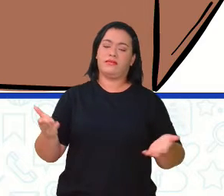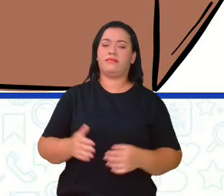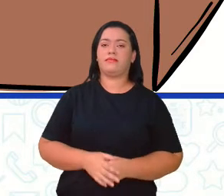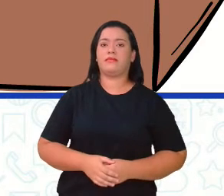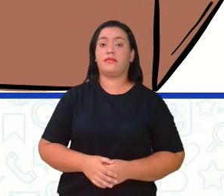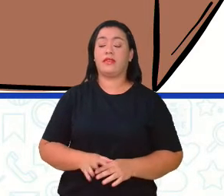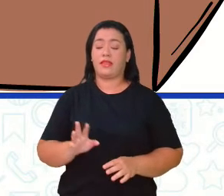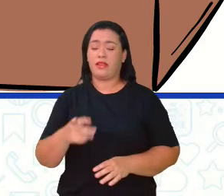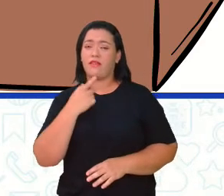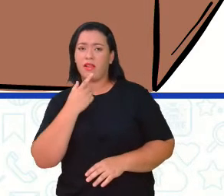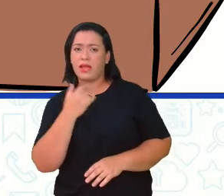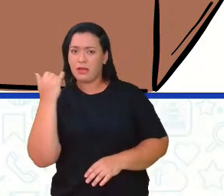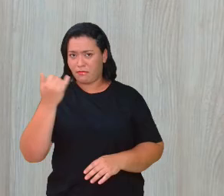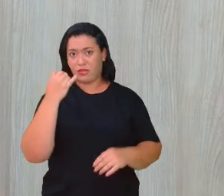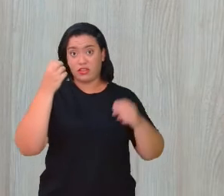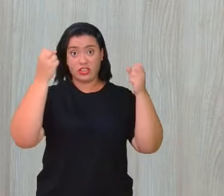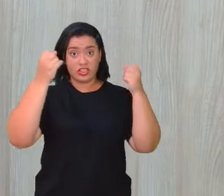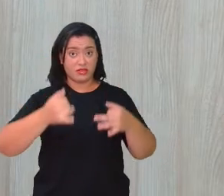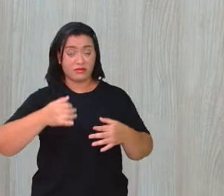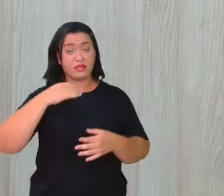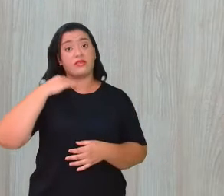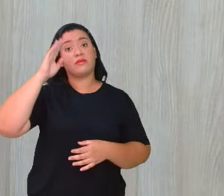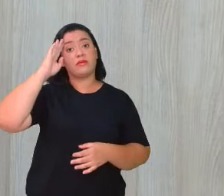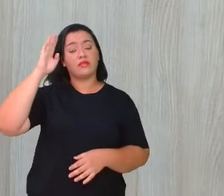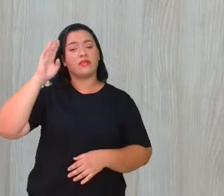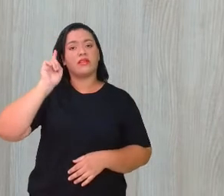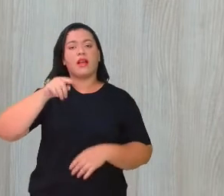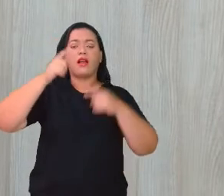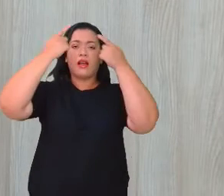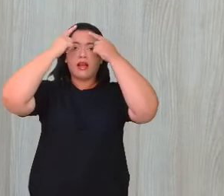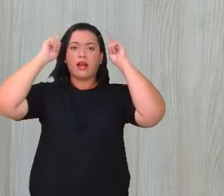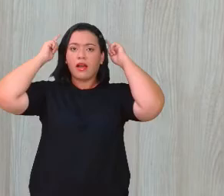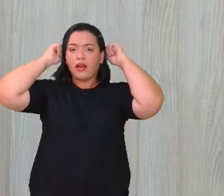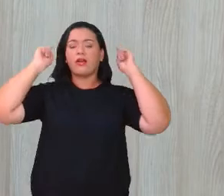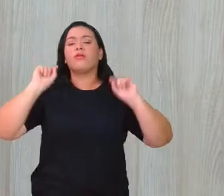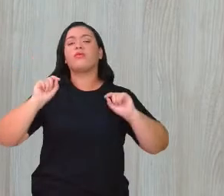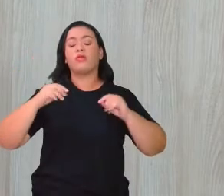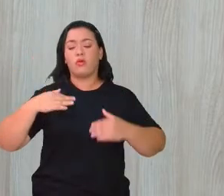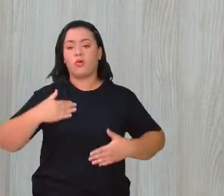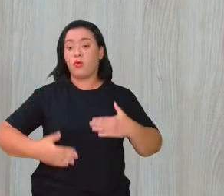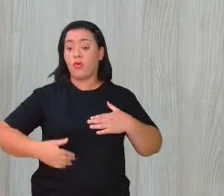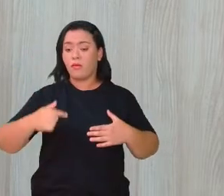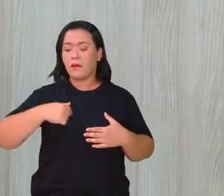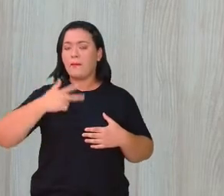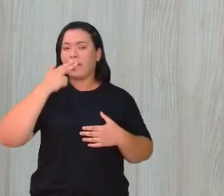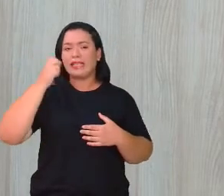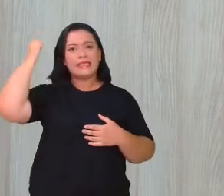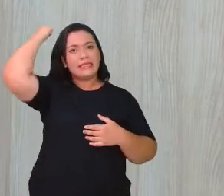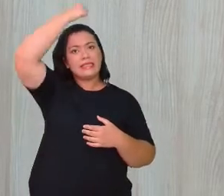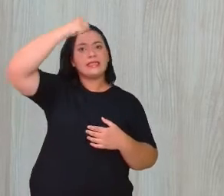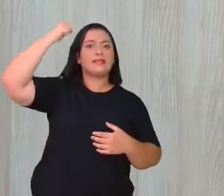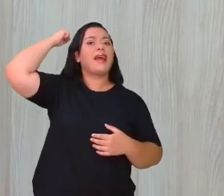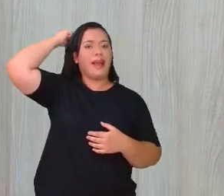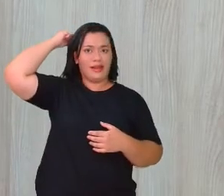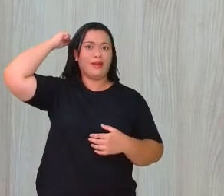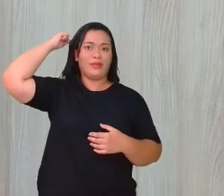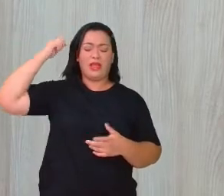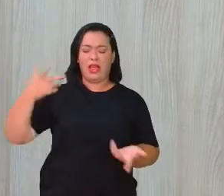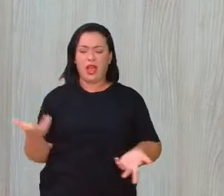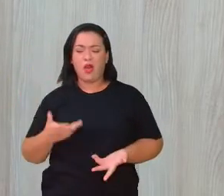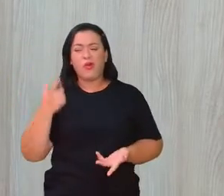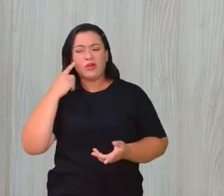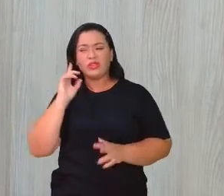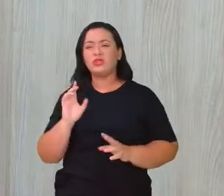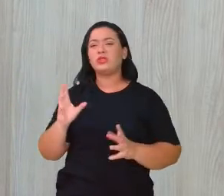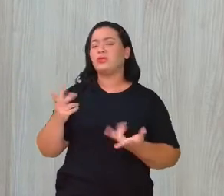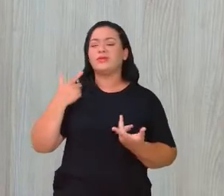até explicar que nessa época, principalmente os gregos, o corpo era algo sagrado. Sim. Né? Não é como a gente vê hoje,